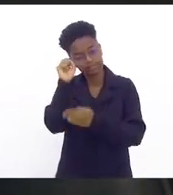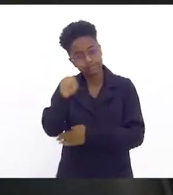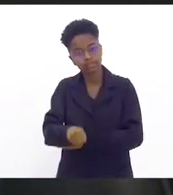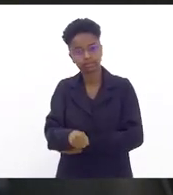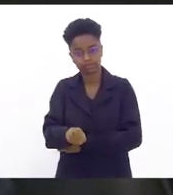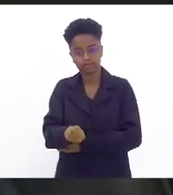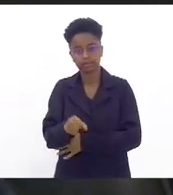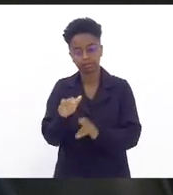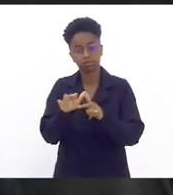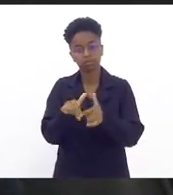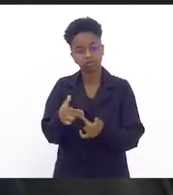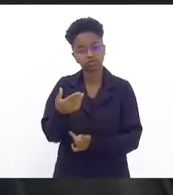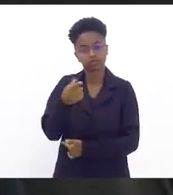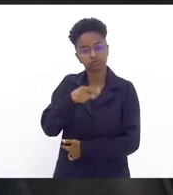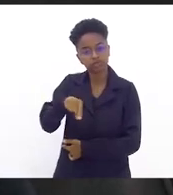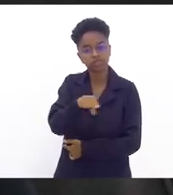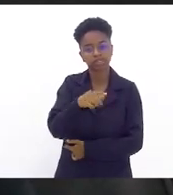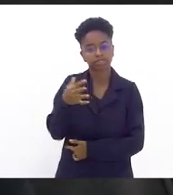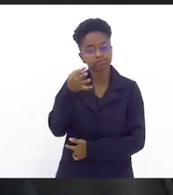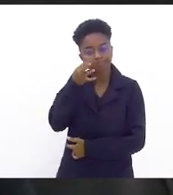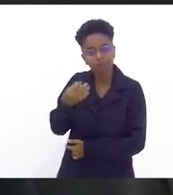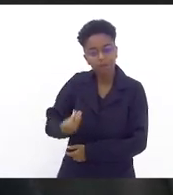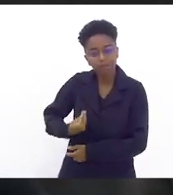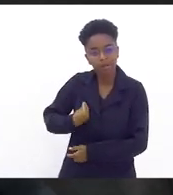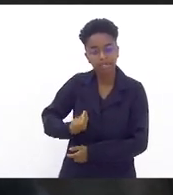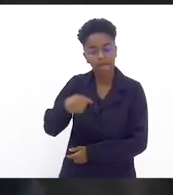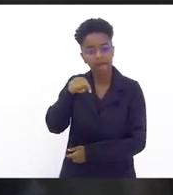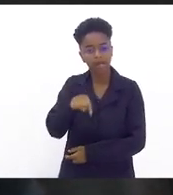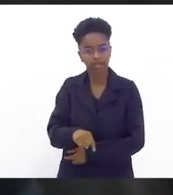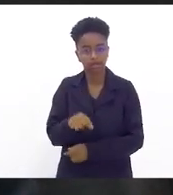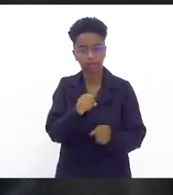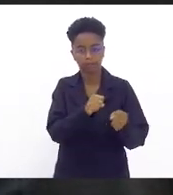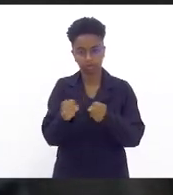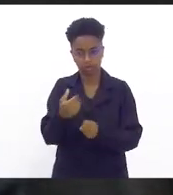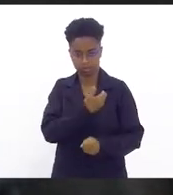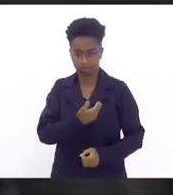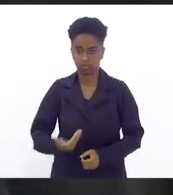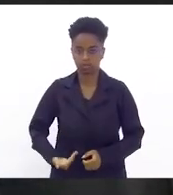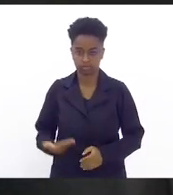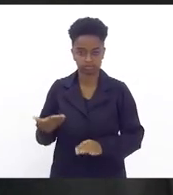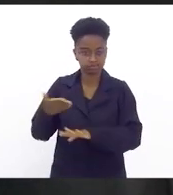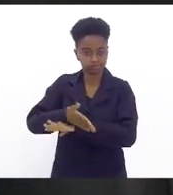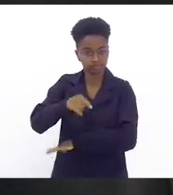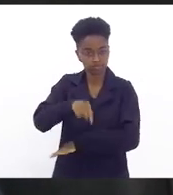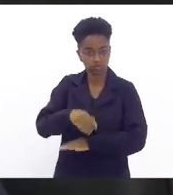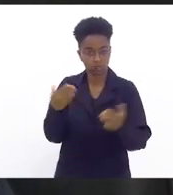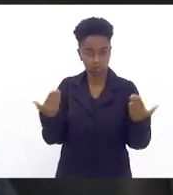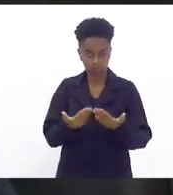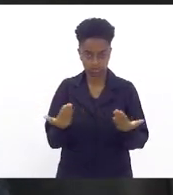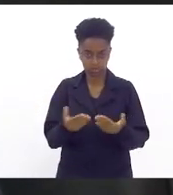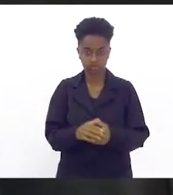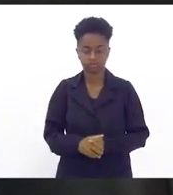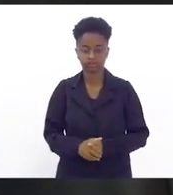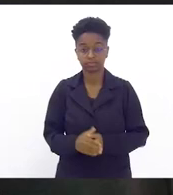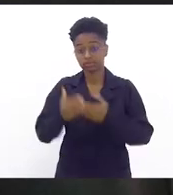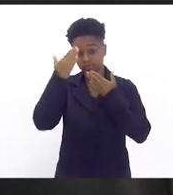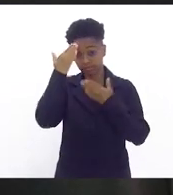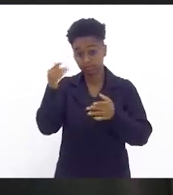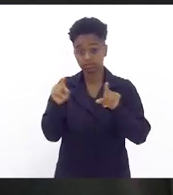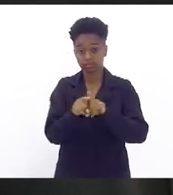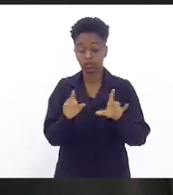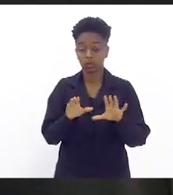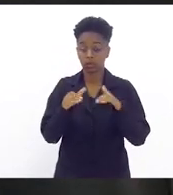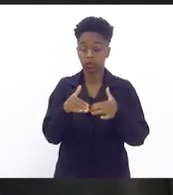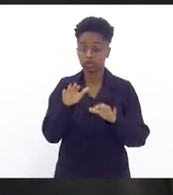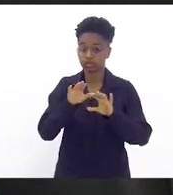pela presença das representações do poder público que vieram essa audiência agradecer também a